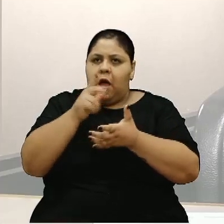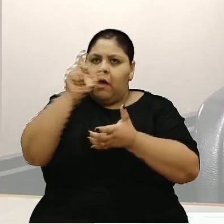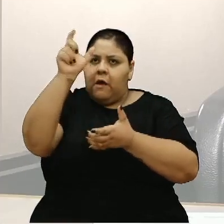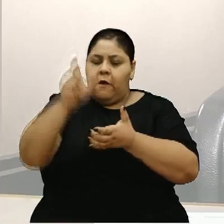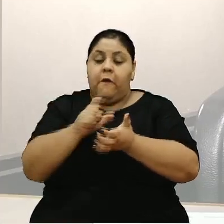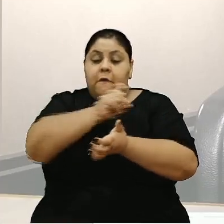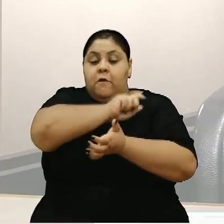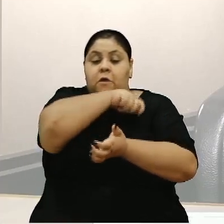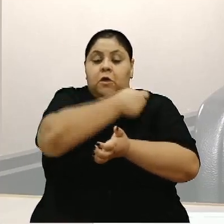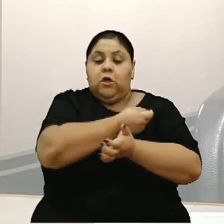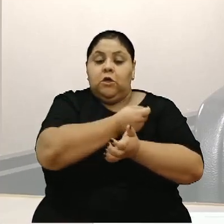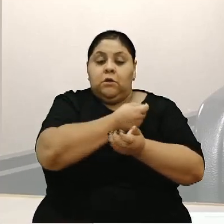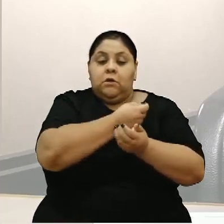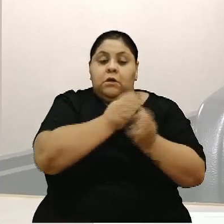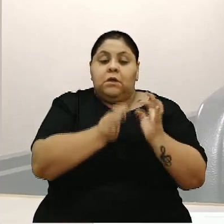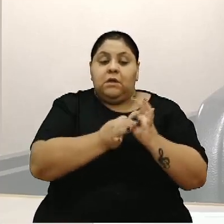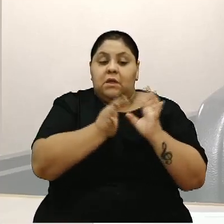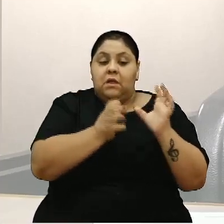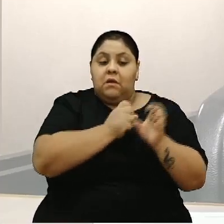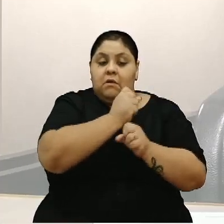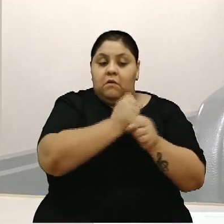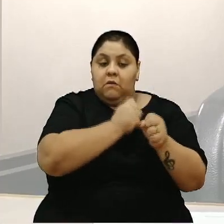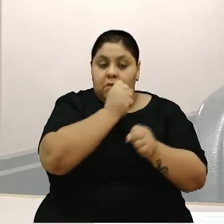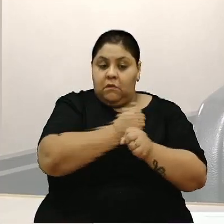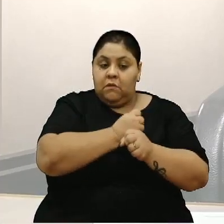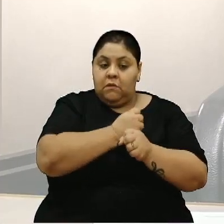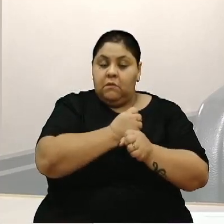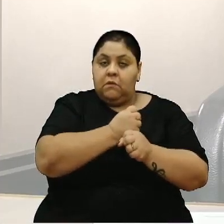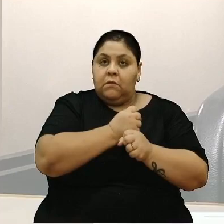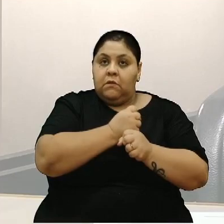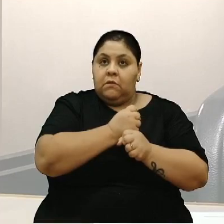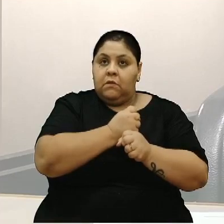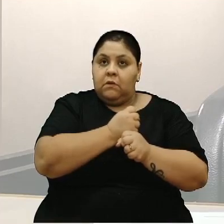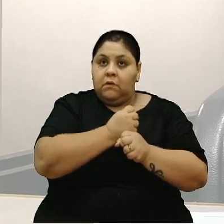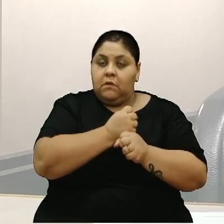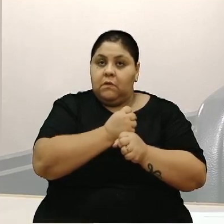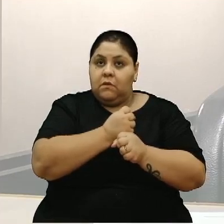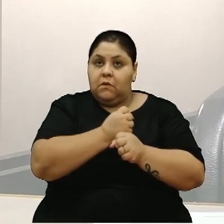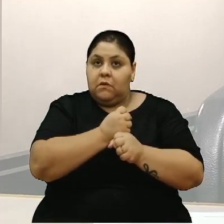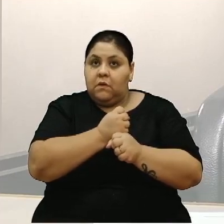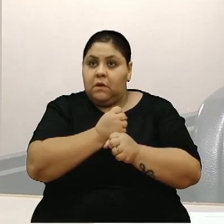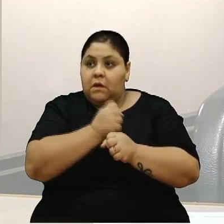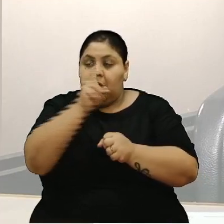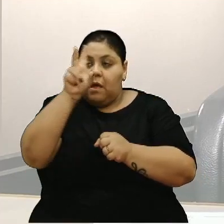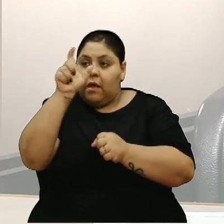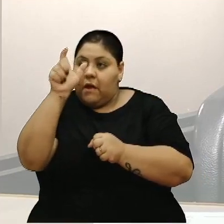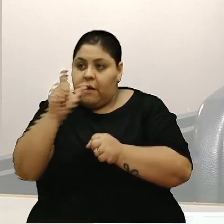fiscalizou, autorizou aquela obra na governador Roberto Silveira foi a mesma pessoa